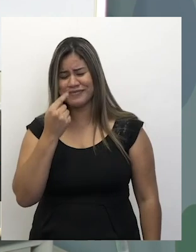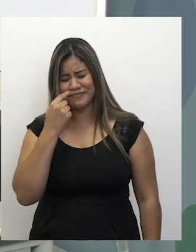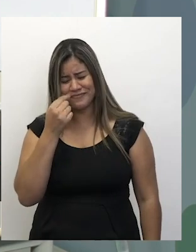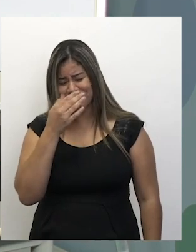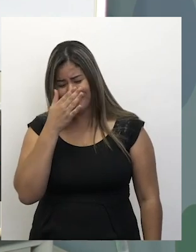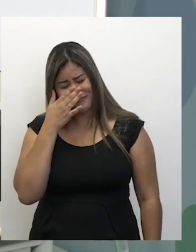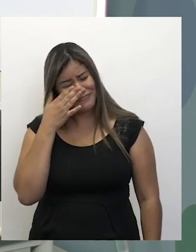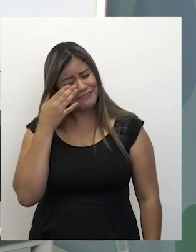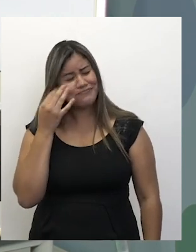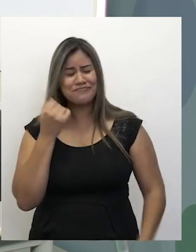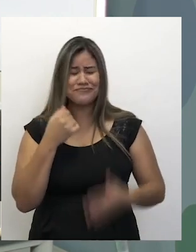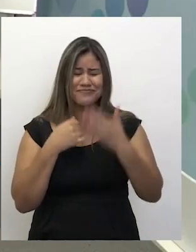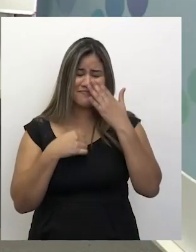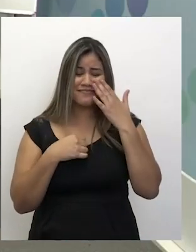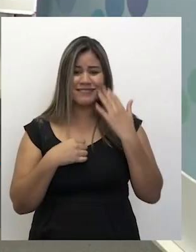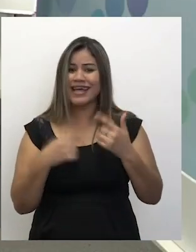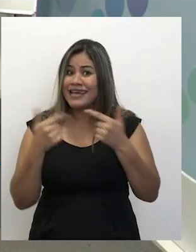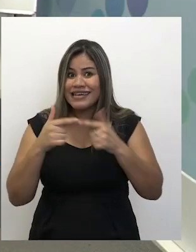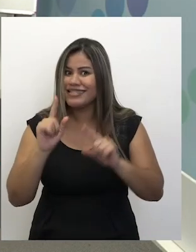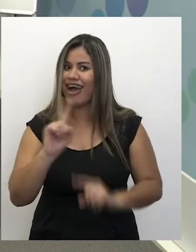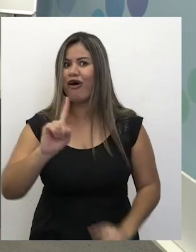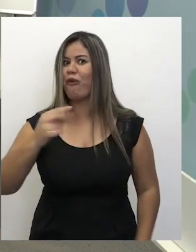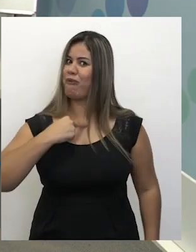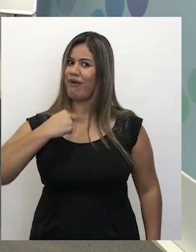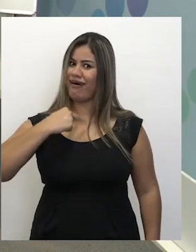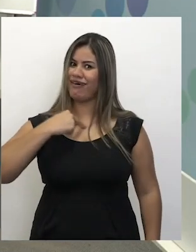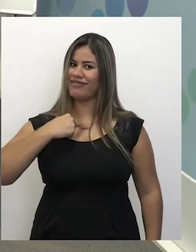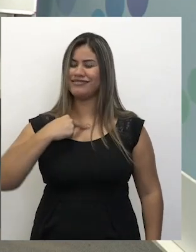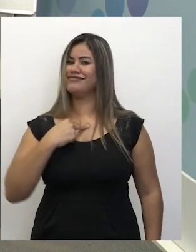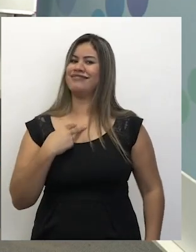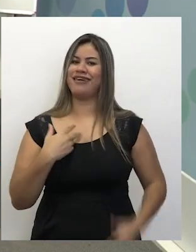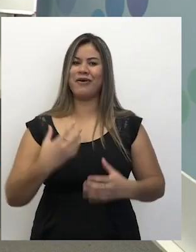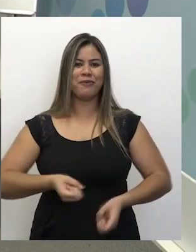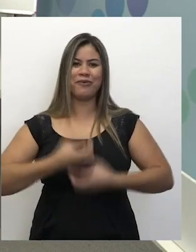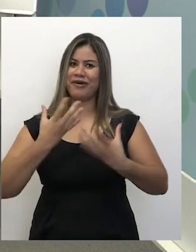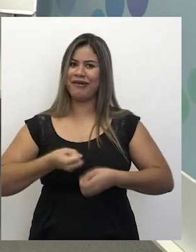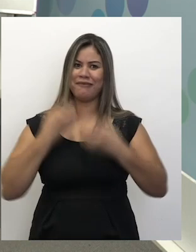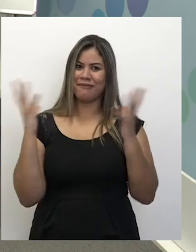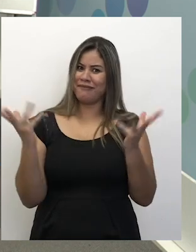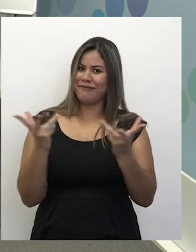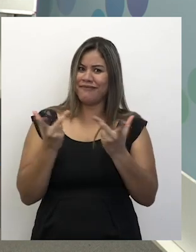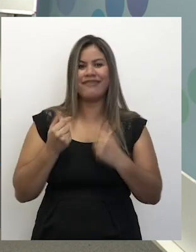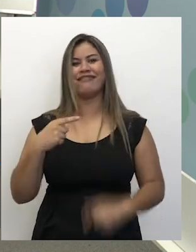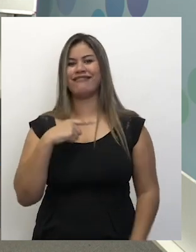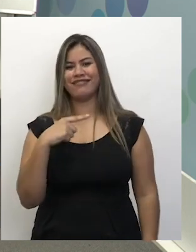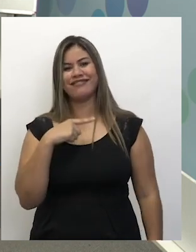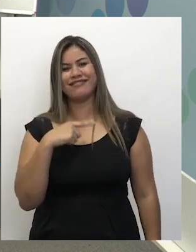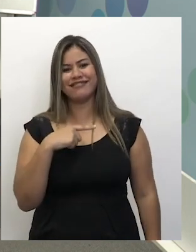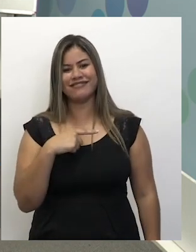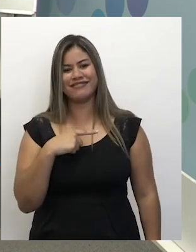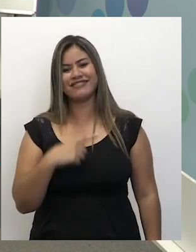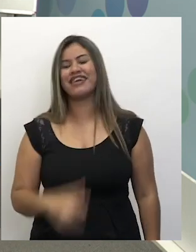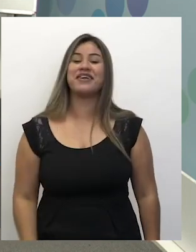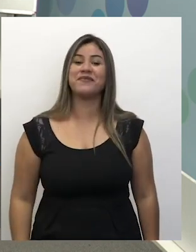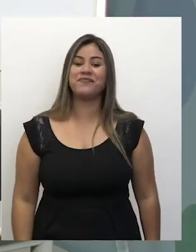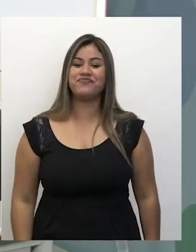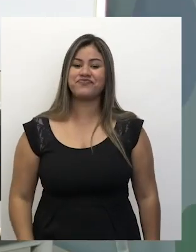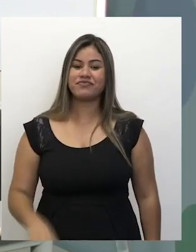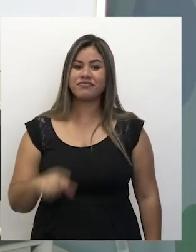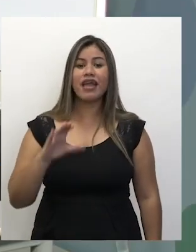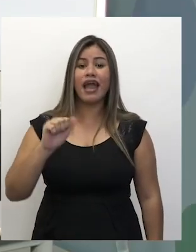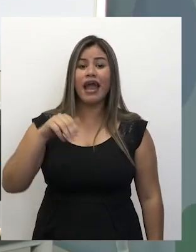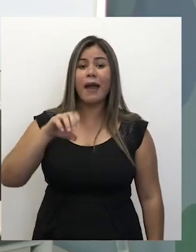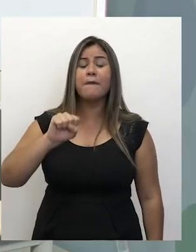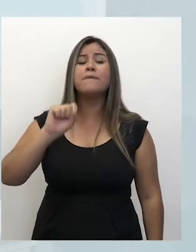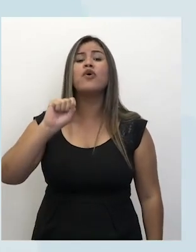Camões é maravilhoso não elimina uma pessoa que é maravilhoso Camões Espetacular é ótimo Quem